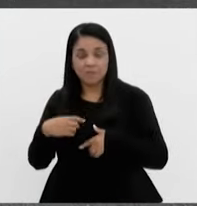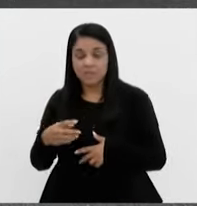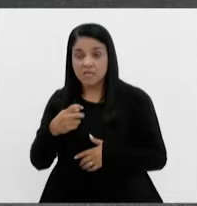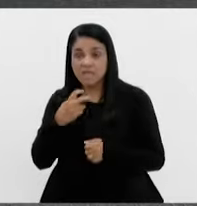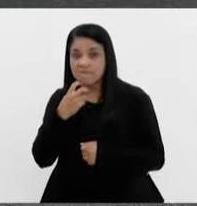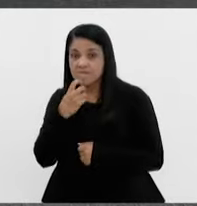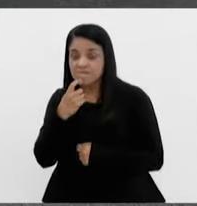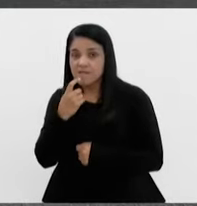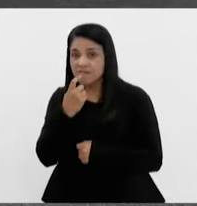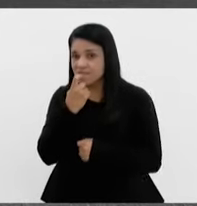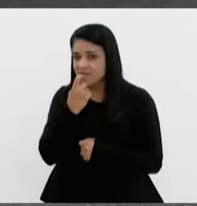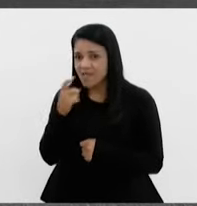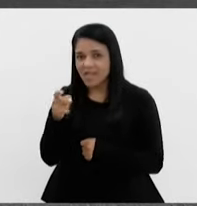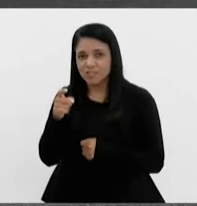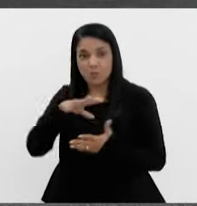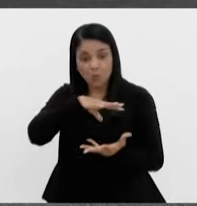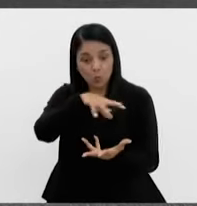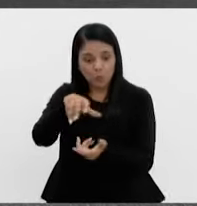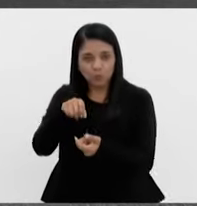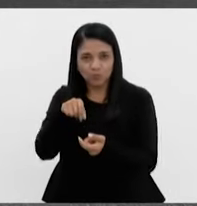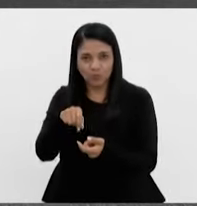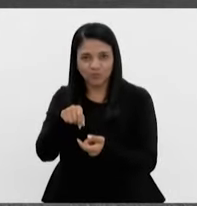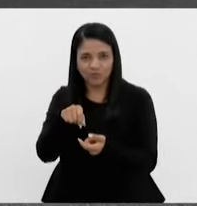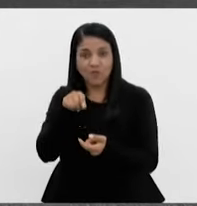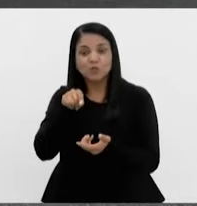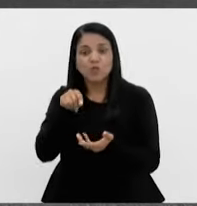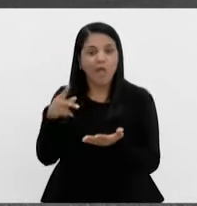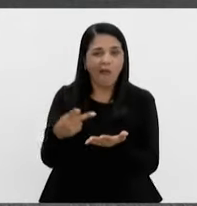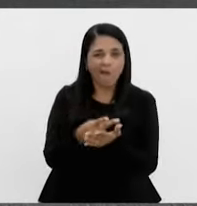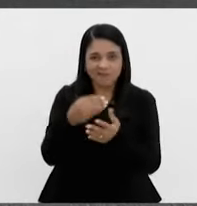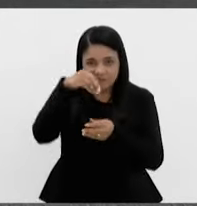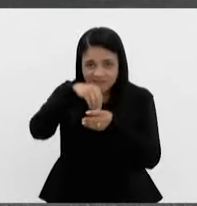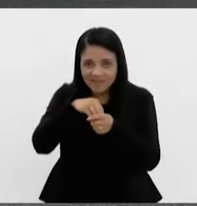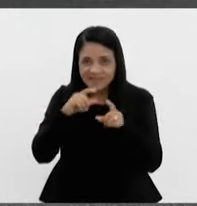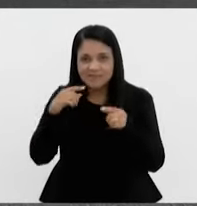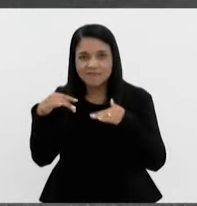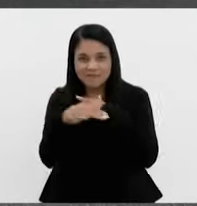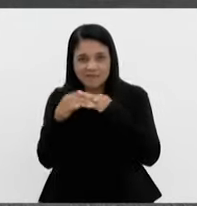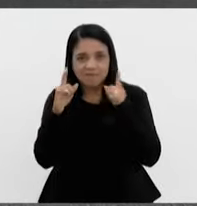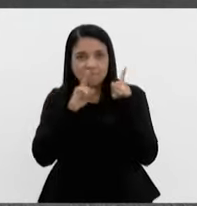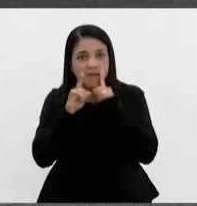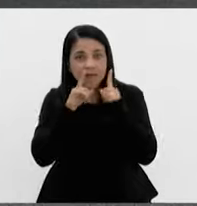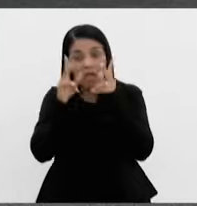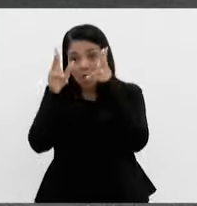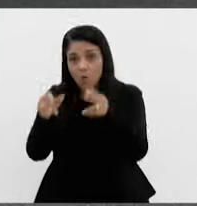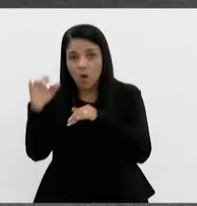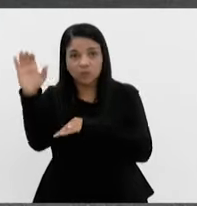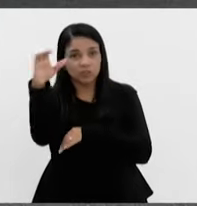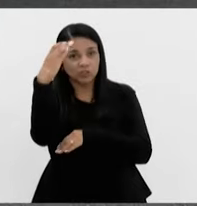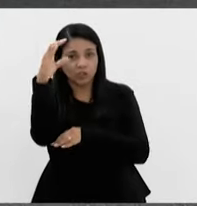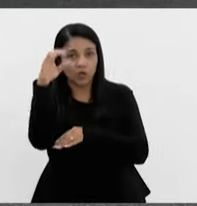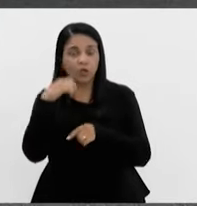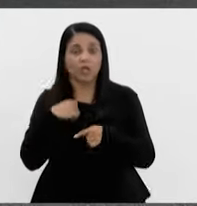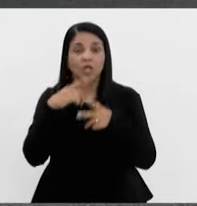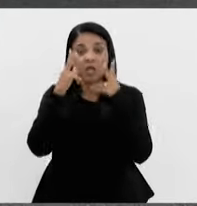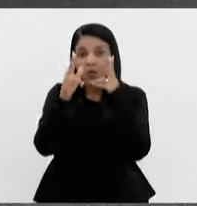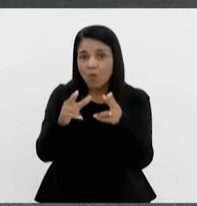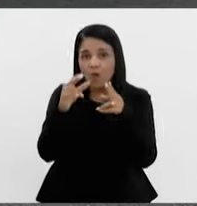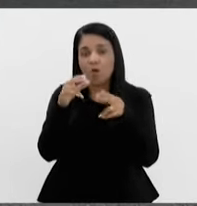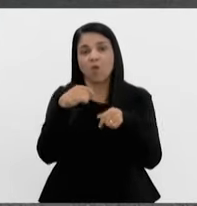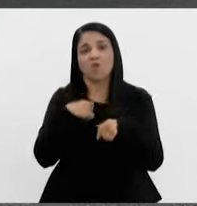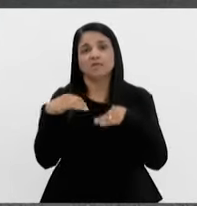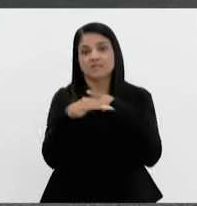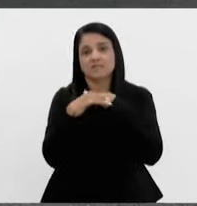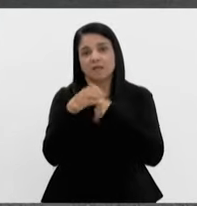o que acontece em Maricá acontece em niteró e Acontece na Cidade do Rio de Janeiro nos mesmos moldes são eles